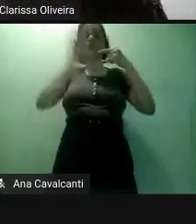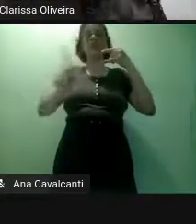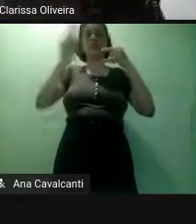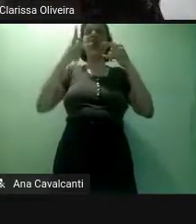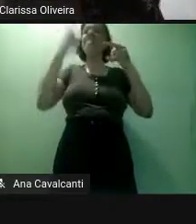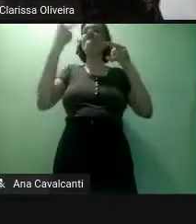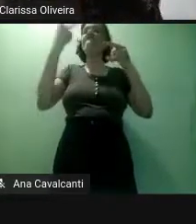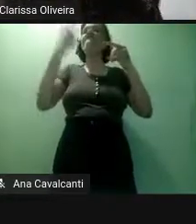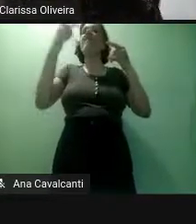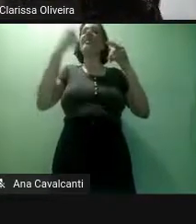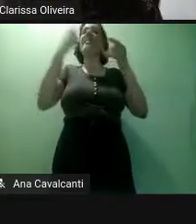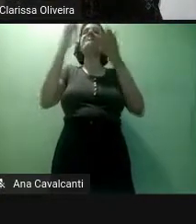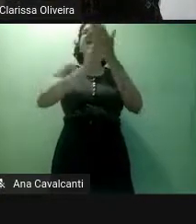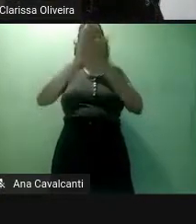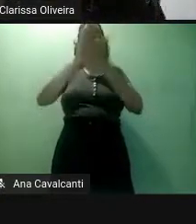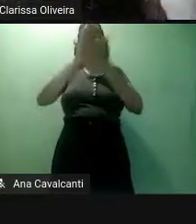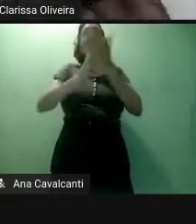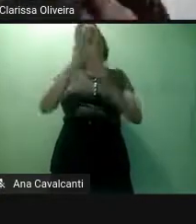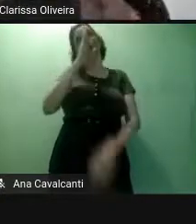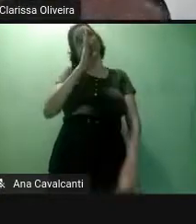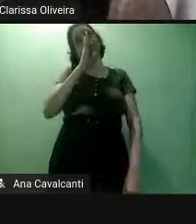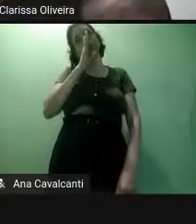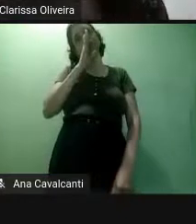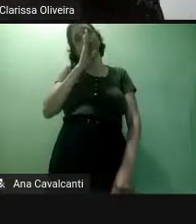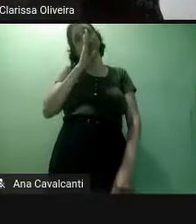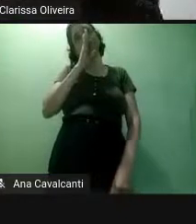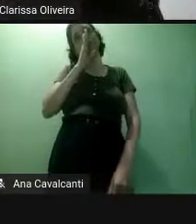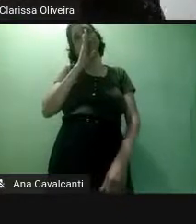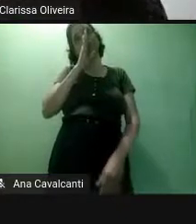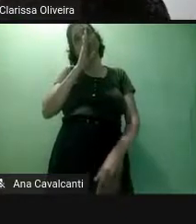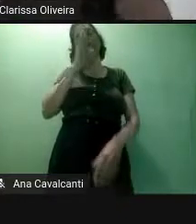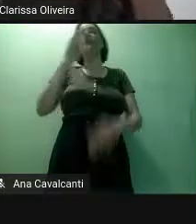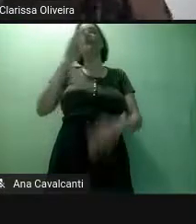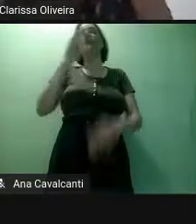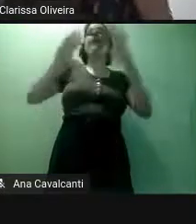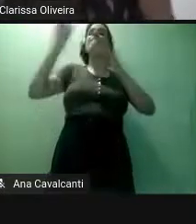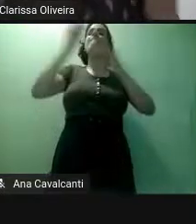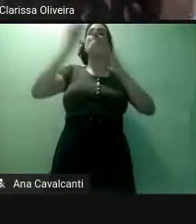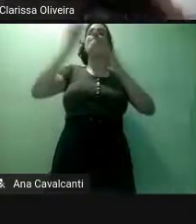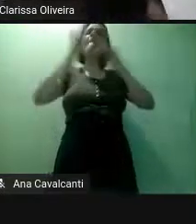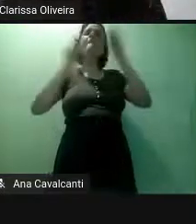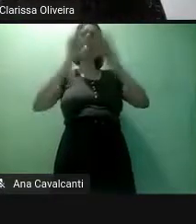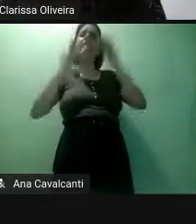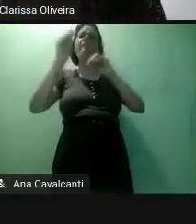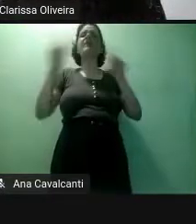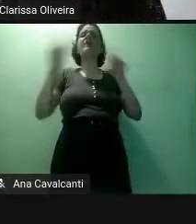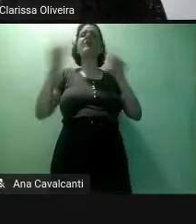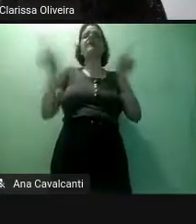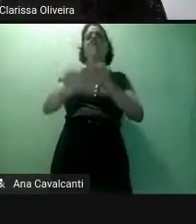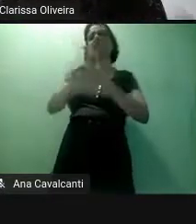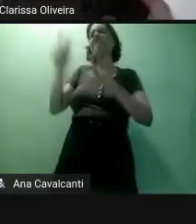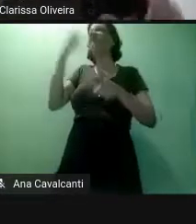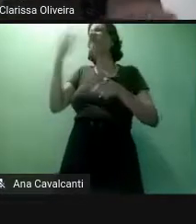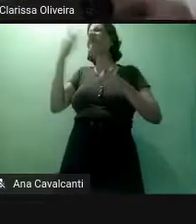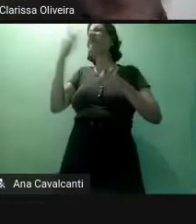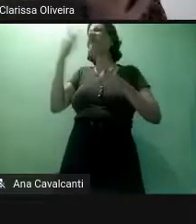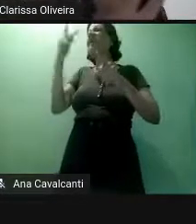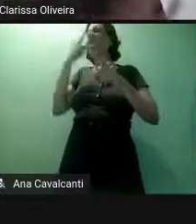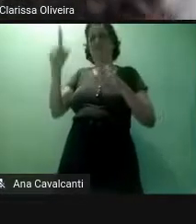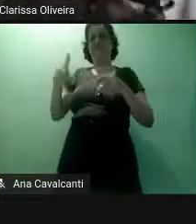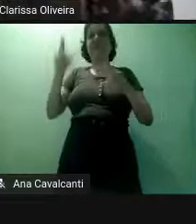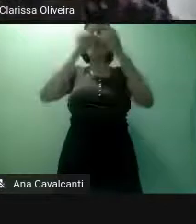calado o resto do dia. À medida que a gente vai falando, a gente vai liberando também gotículas. Então,